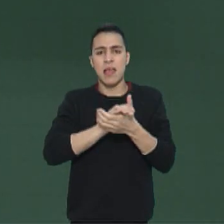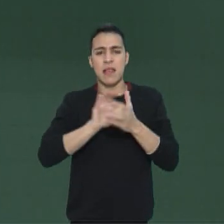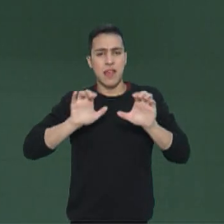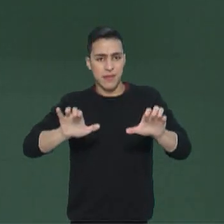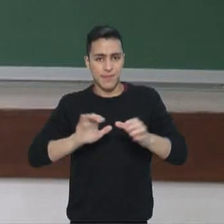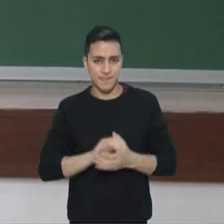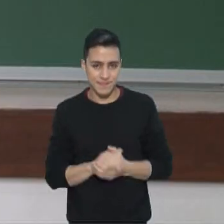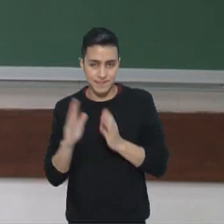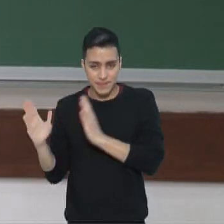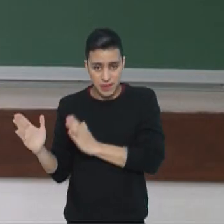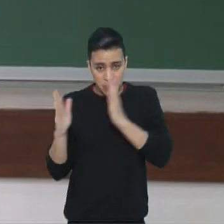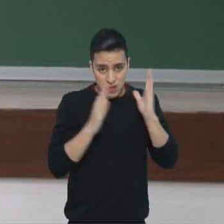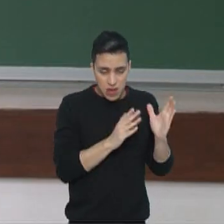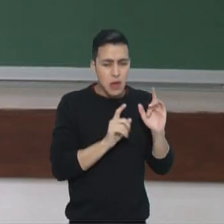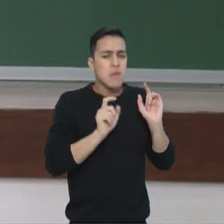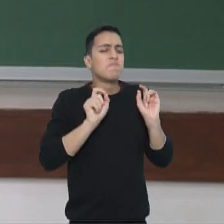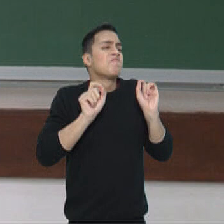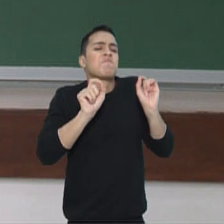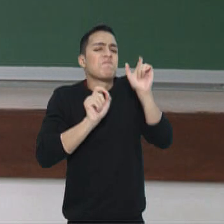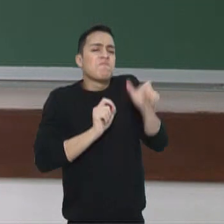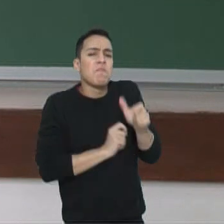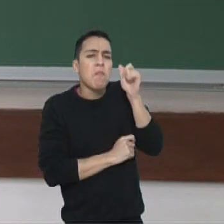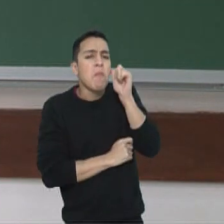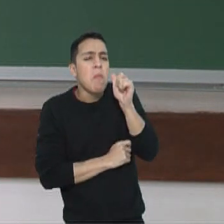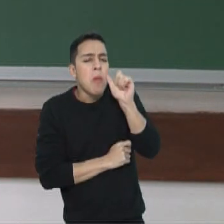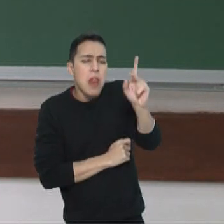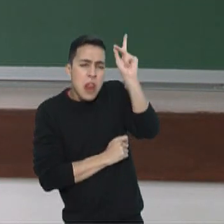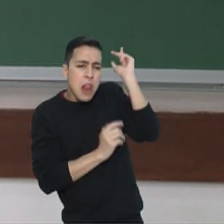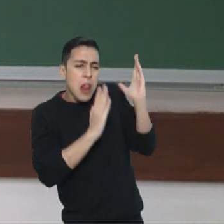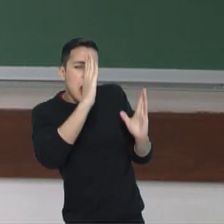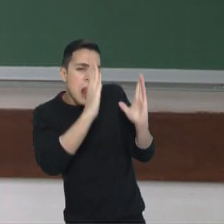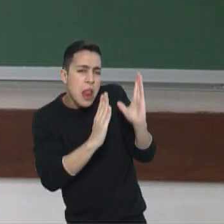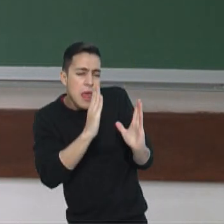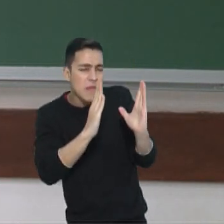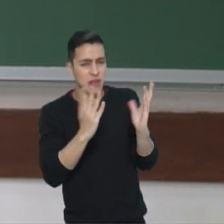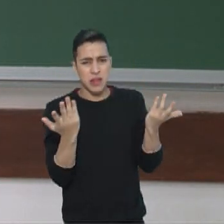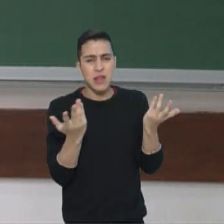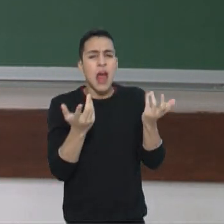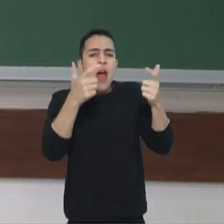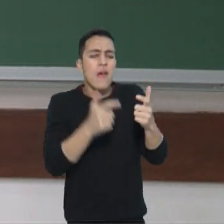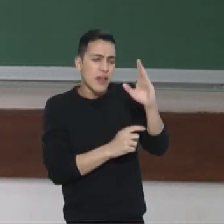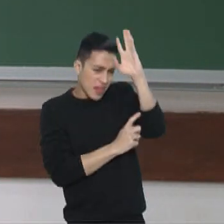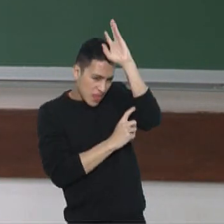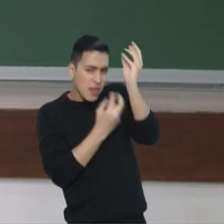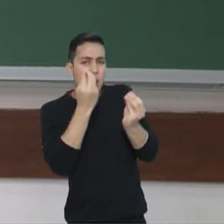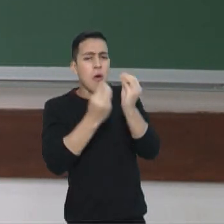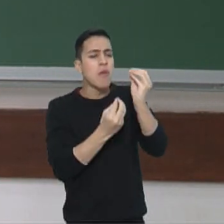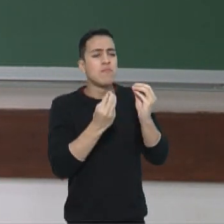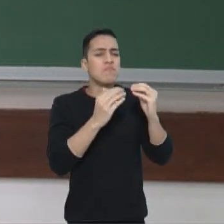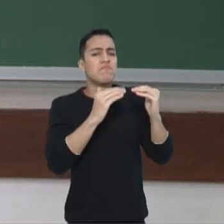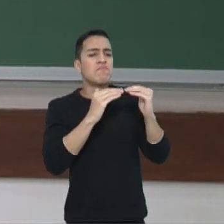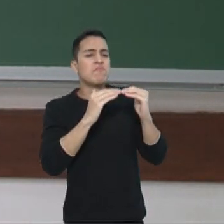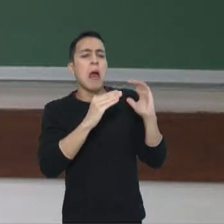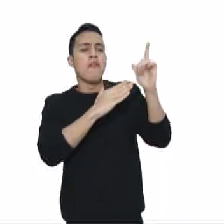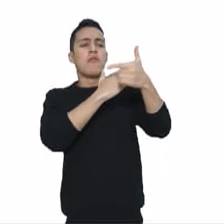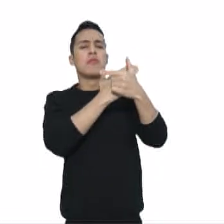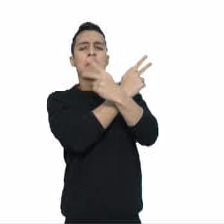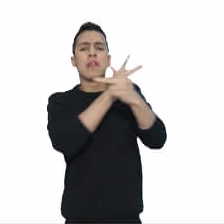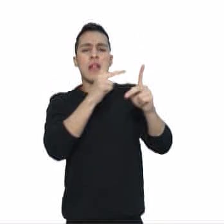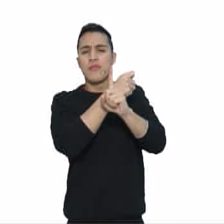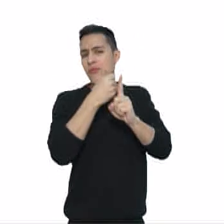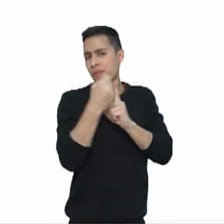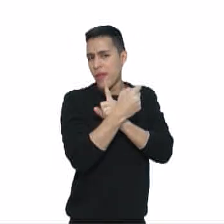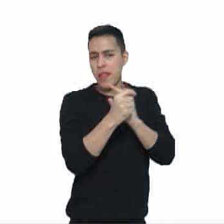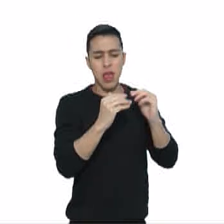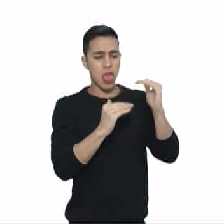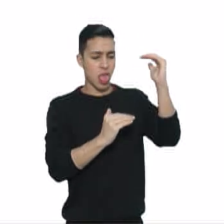E a questão da mulher em Roma Antiga? Vamos verificar um pouquinho a questão da mulher e a posição que ela tinha na sociedade. A mulher,